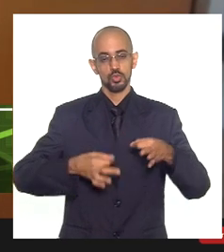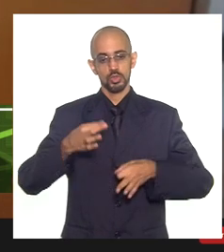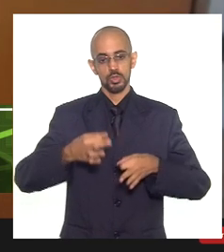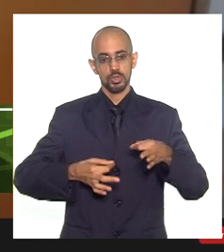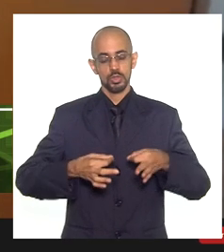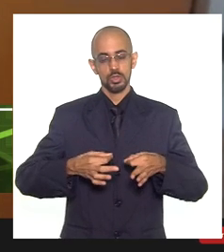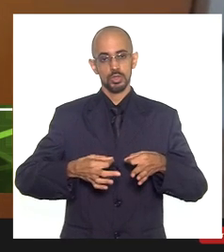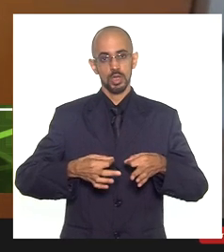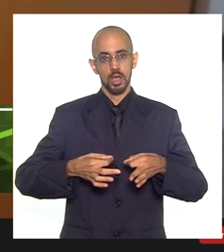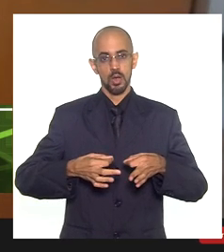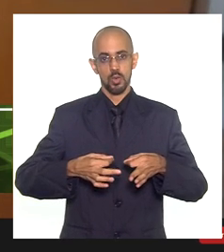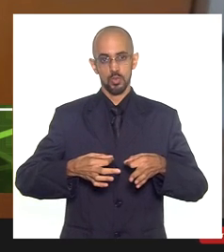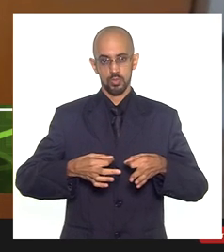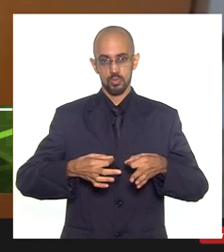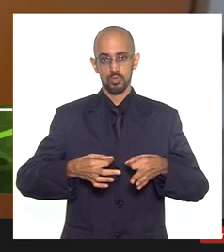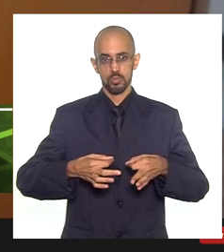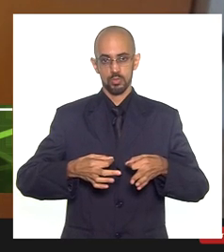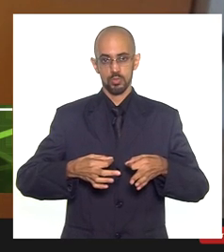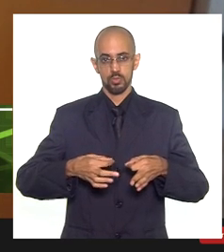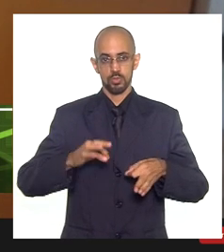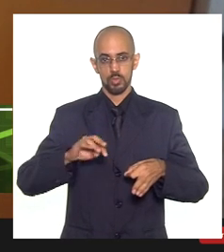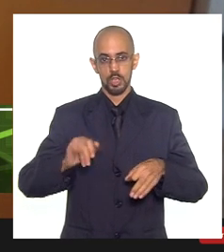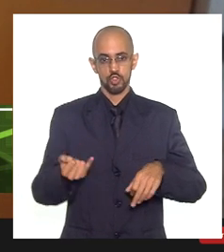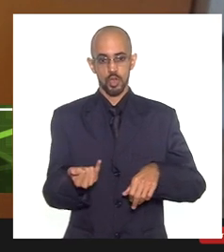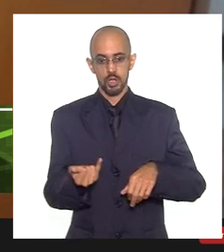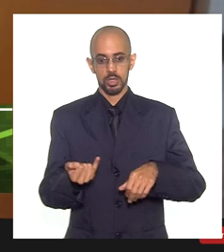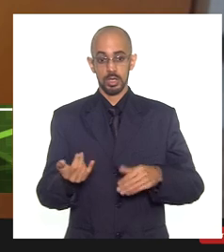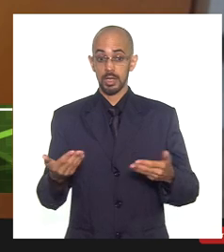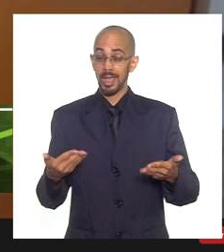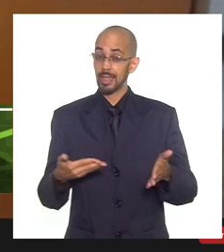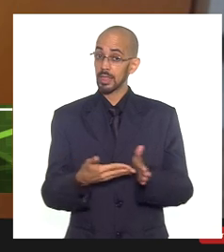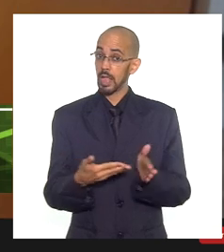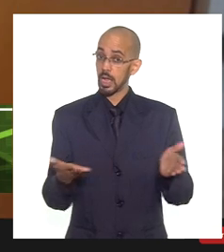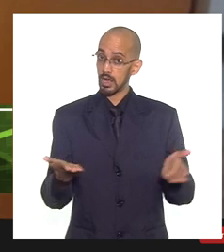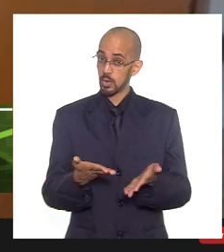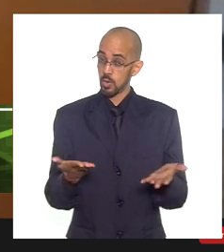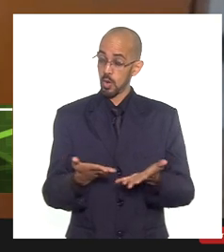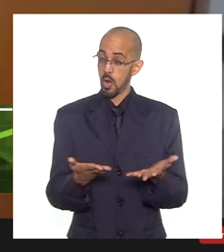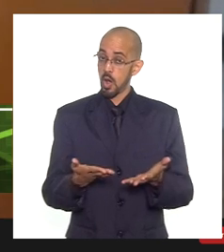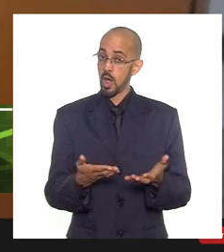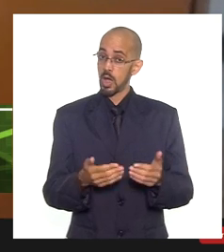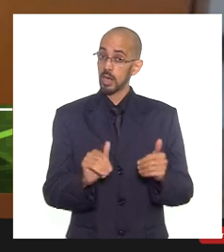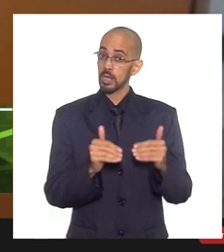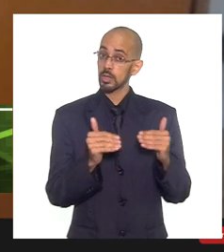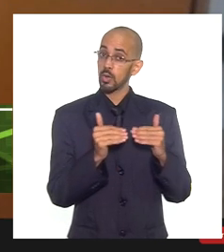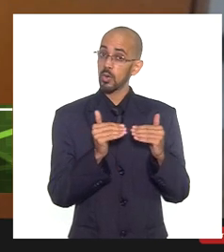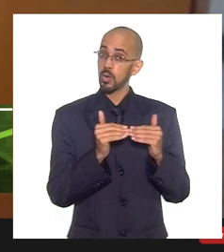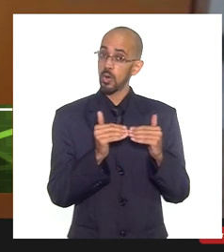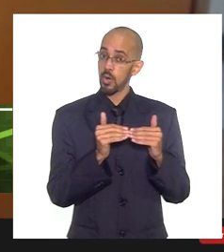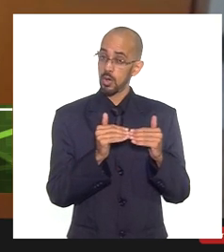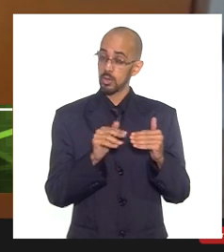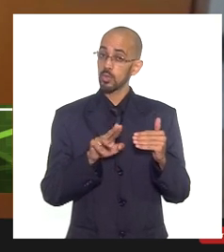do Tribunal de Justiça que até o momento tem sido favorável ao ERJ o ERJ ingressou como amigo escuro